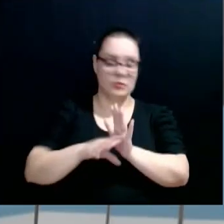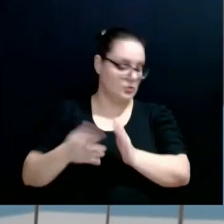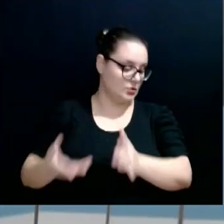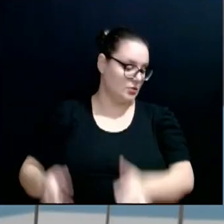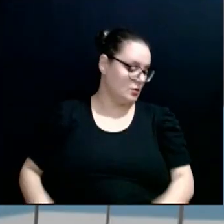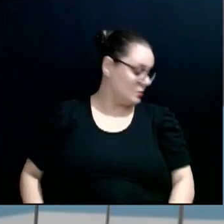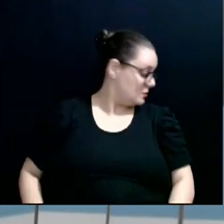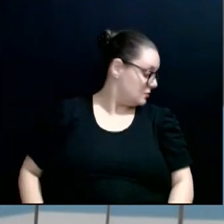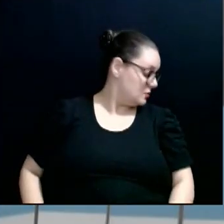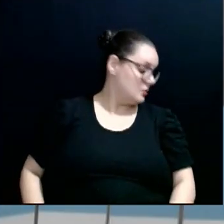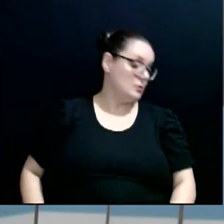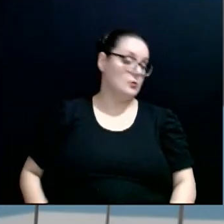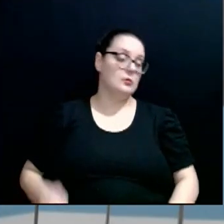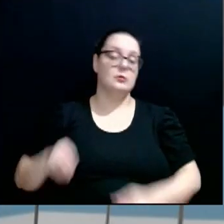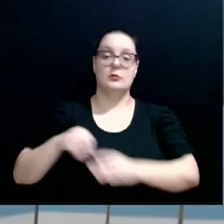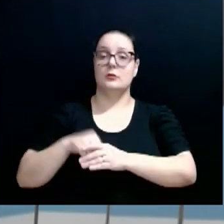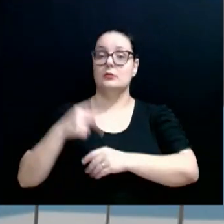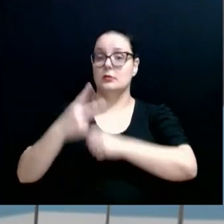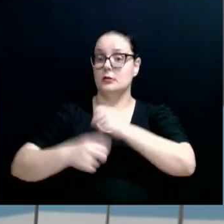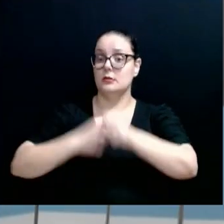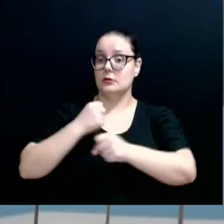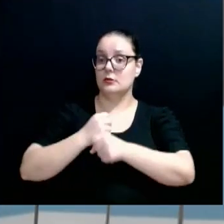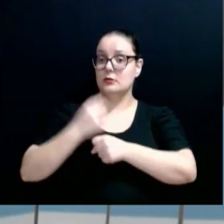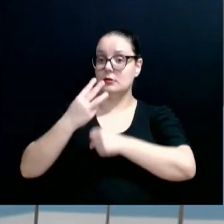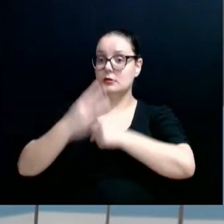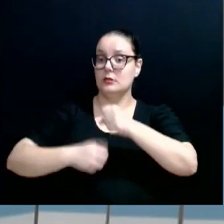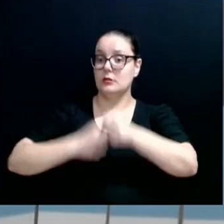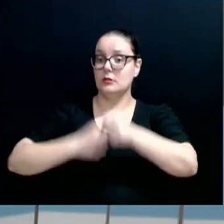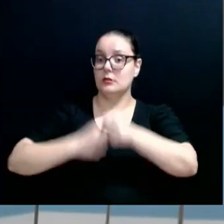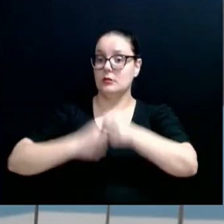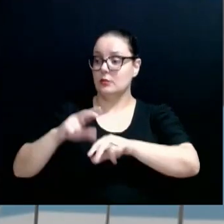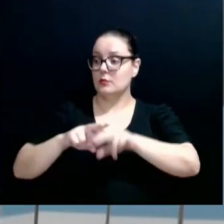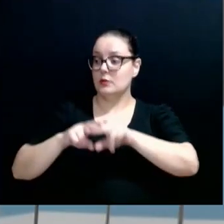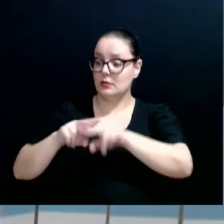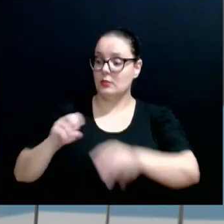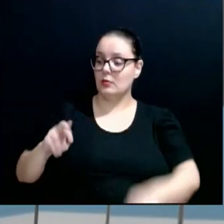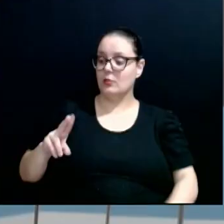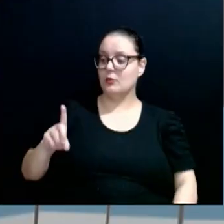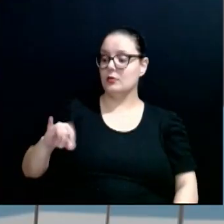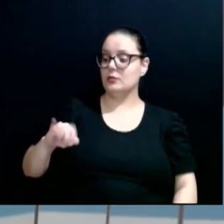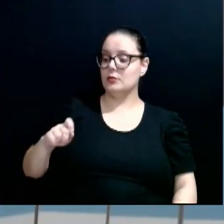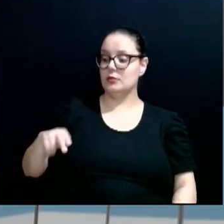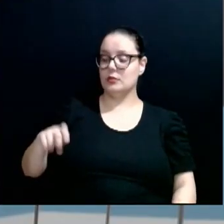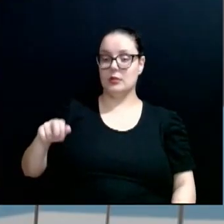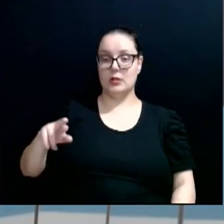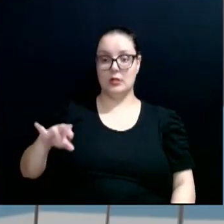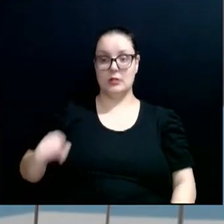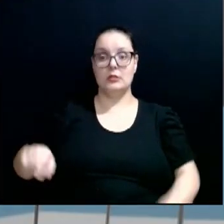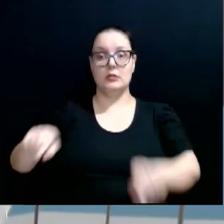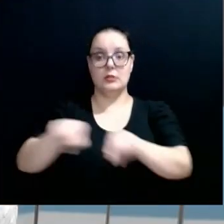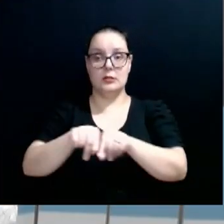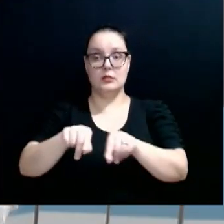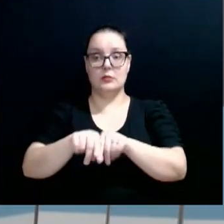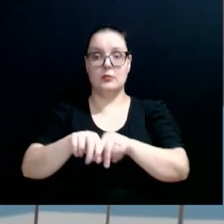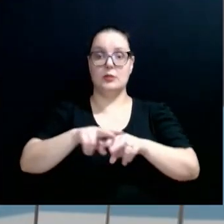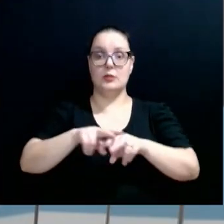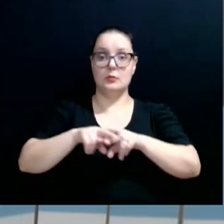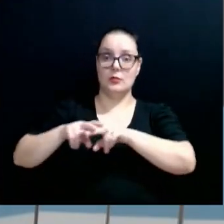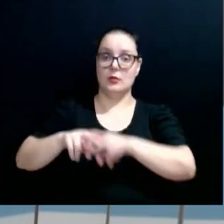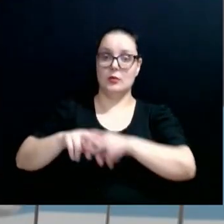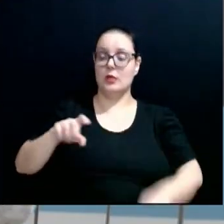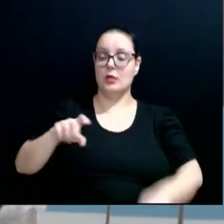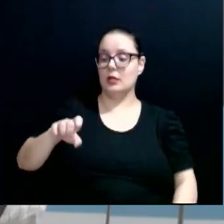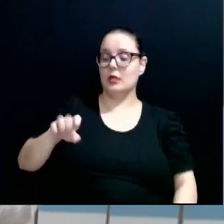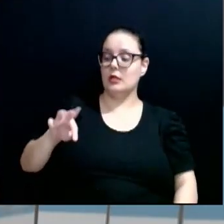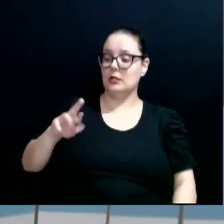2, 3 anos, nós temos essas revisões ordinárias e também tem a questão da revisão extraordinária. O que